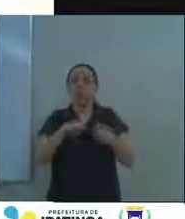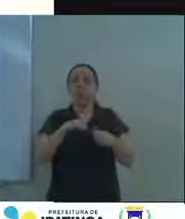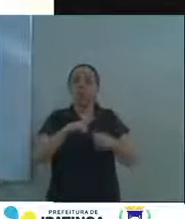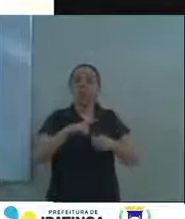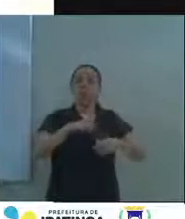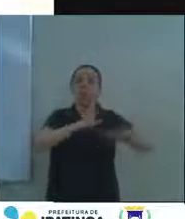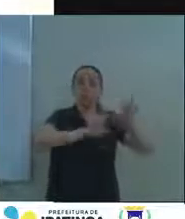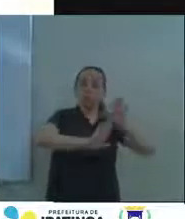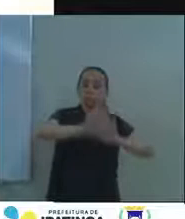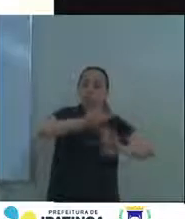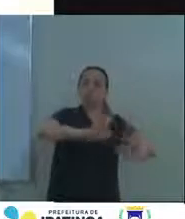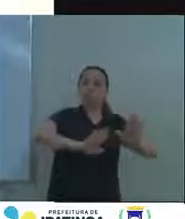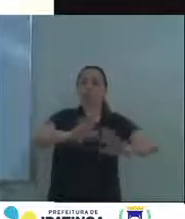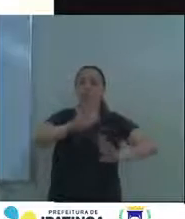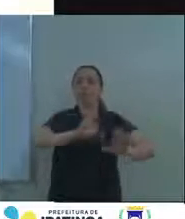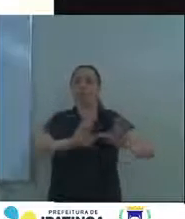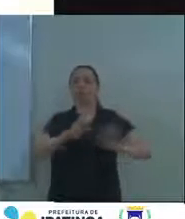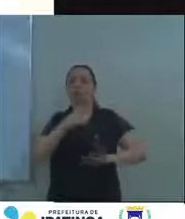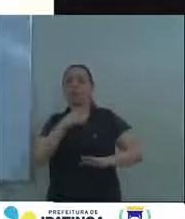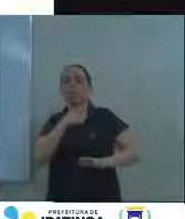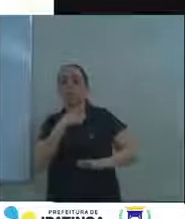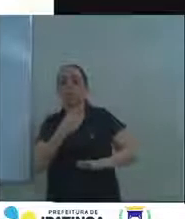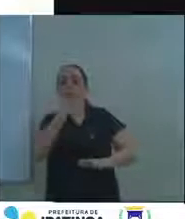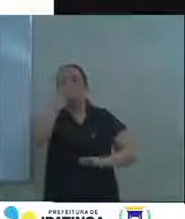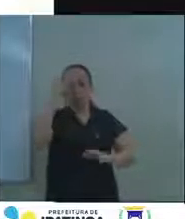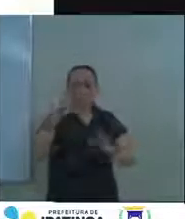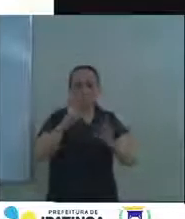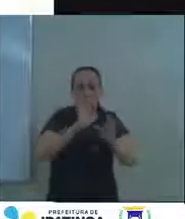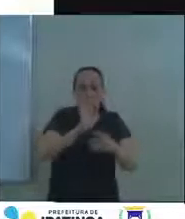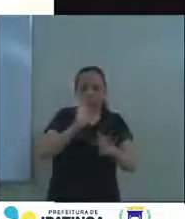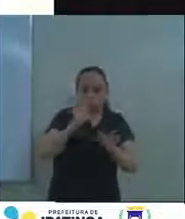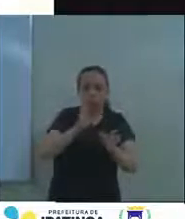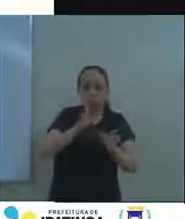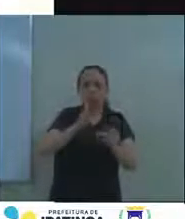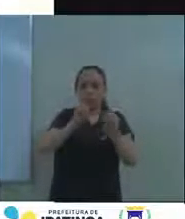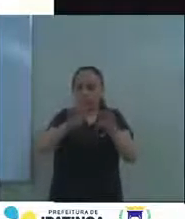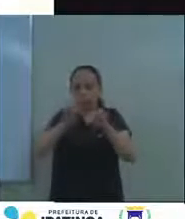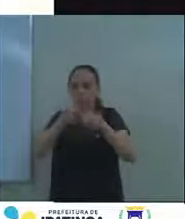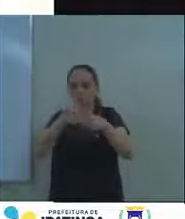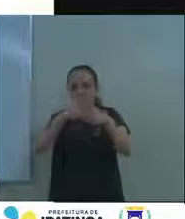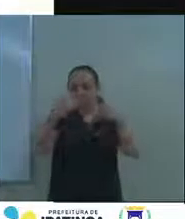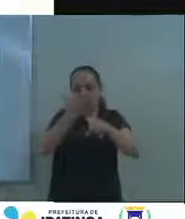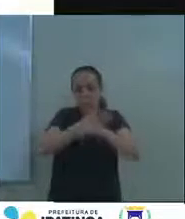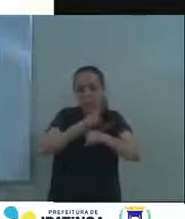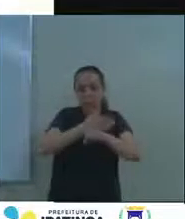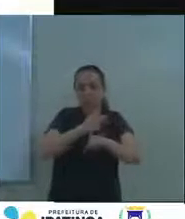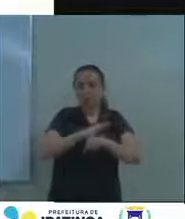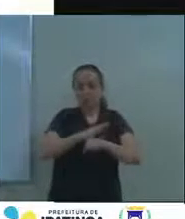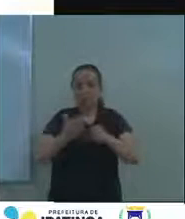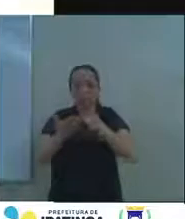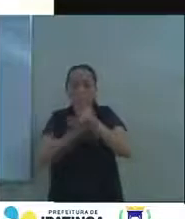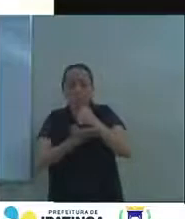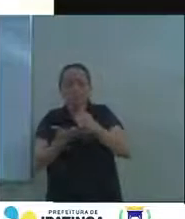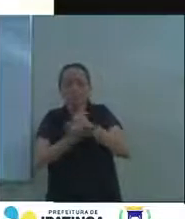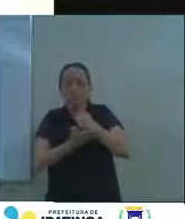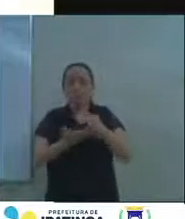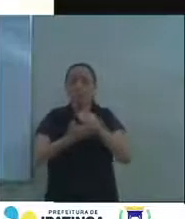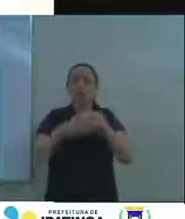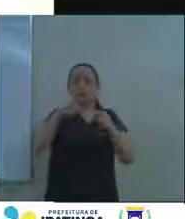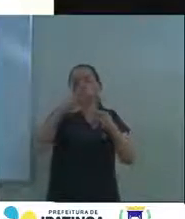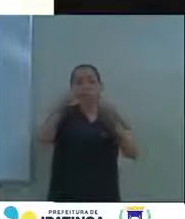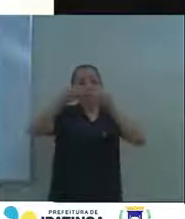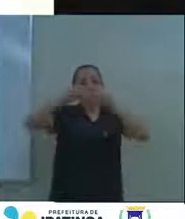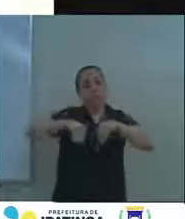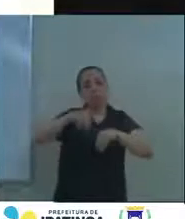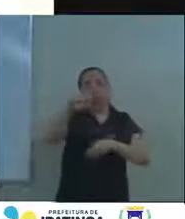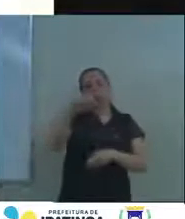né? Então, eu passei aqui alguns exercícios, que são exercícios básicos, que não vão prejudicar a voz de